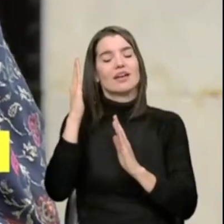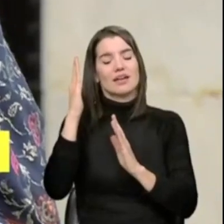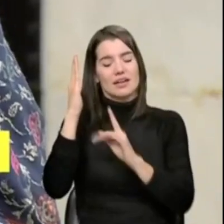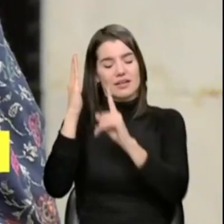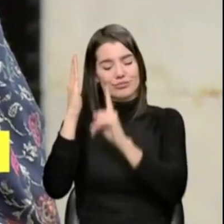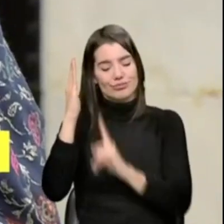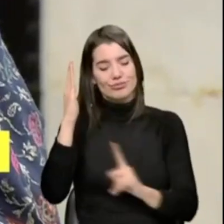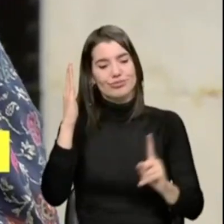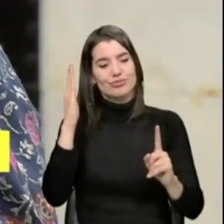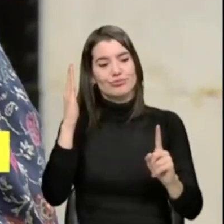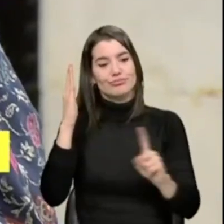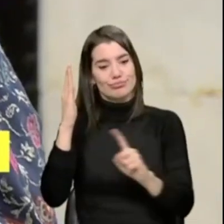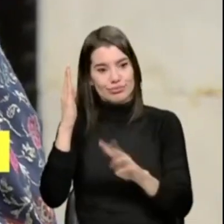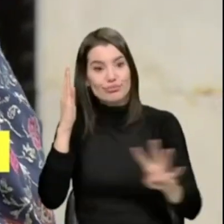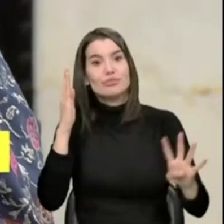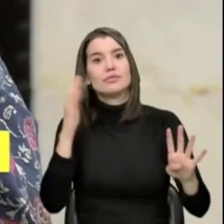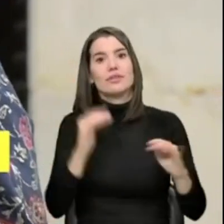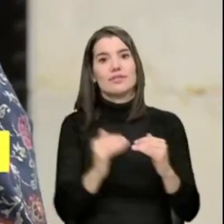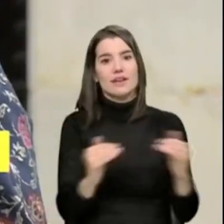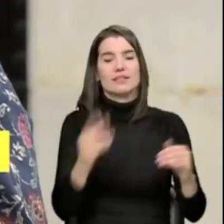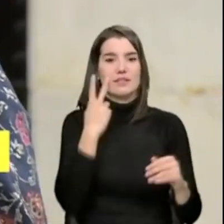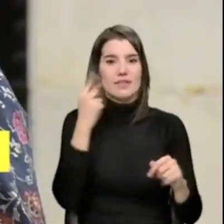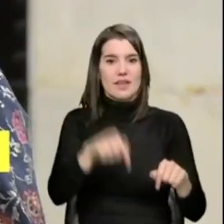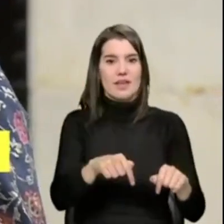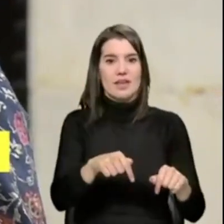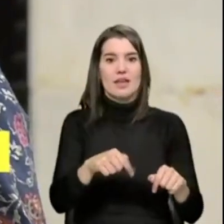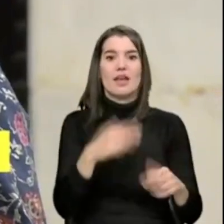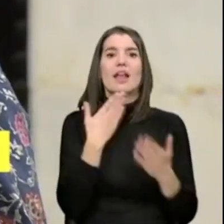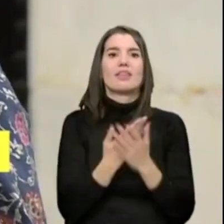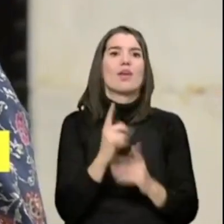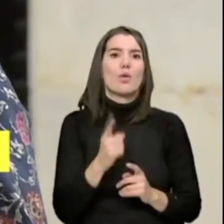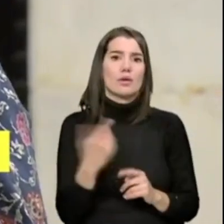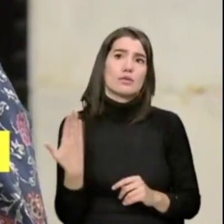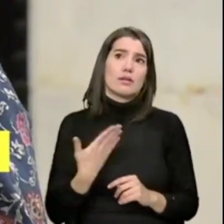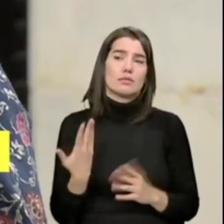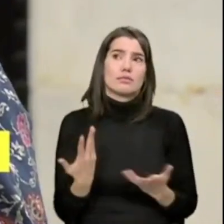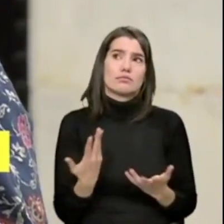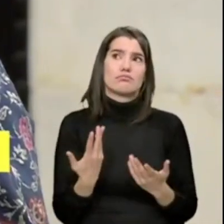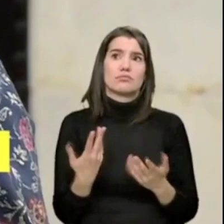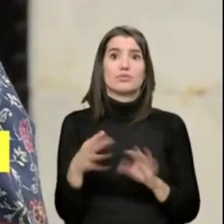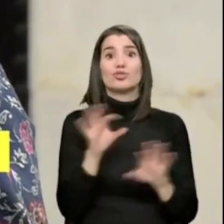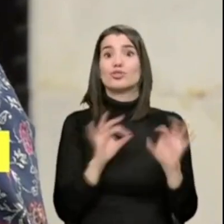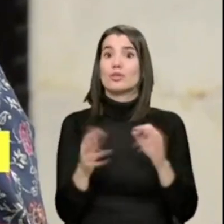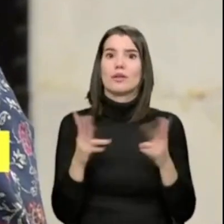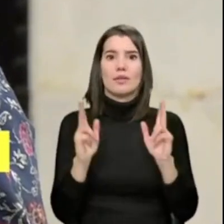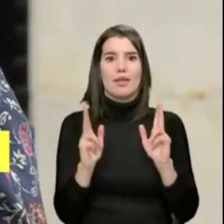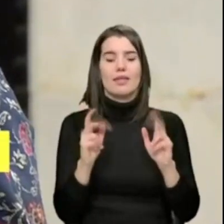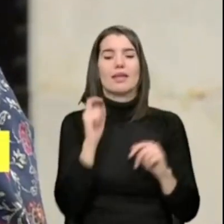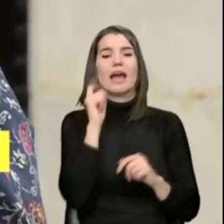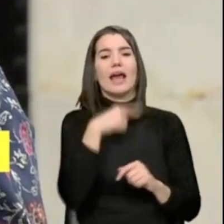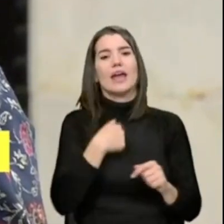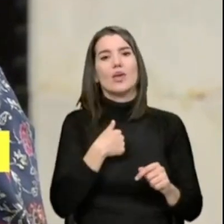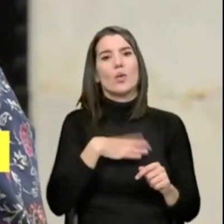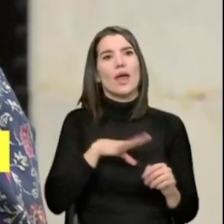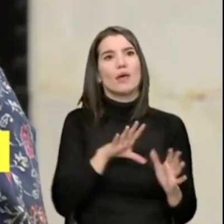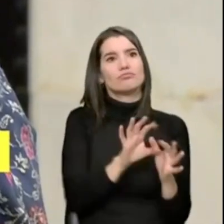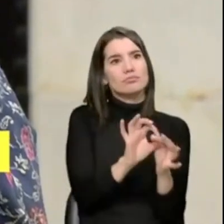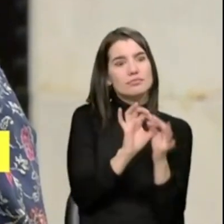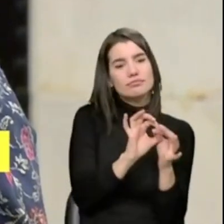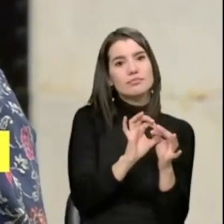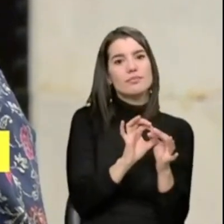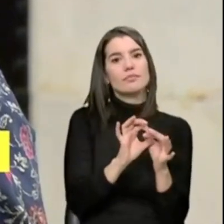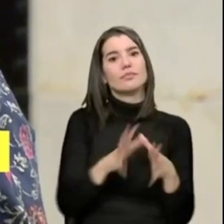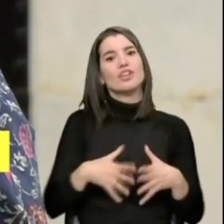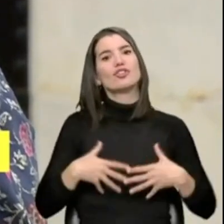que isso nos dá direito a? Dá-nos direito a uma liberdade de escolha com quem eu vou me relacionar sob o ponto de